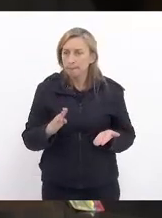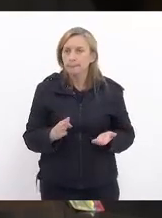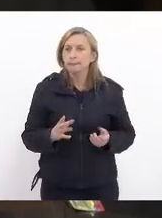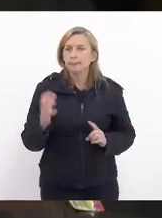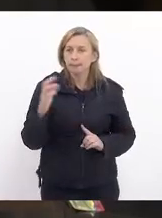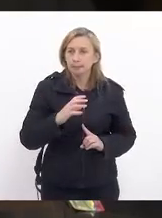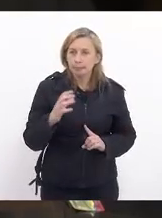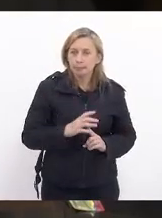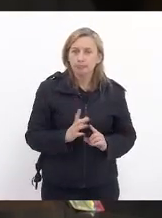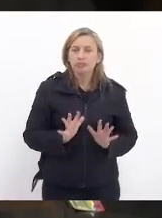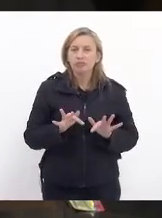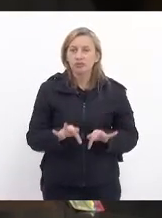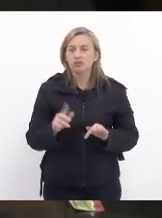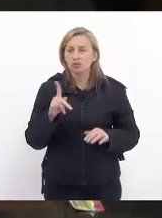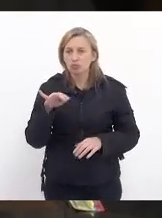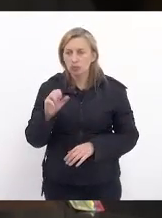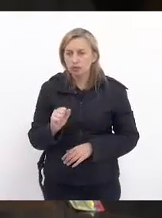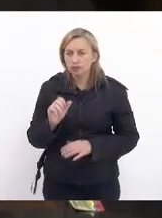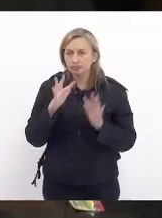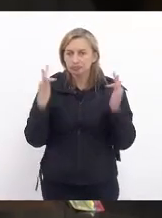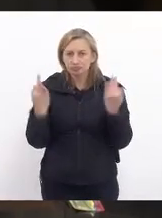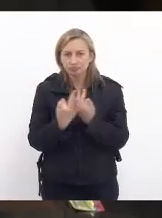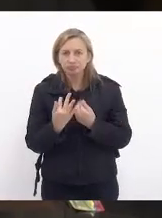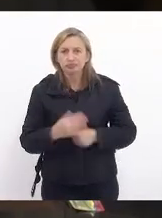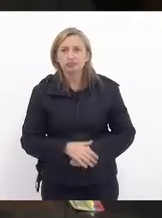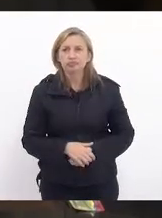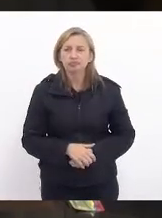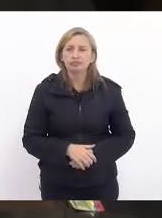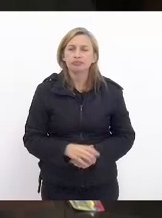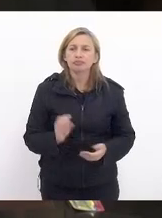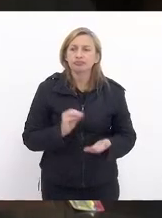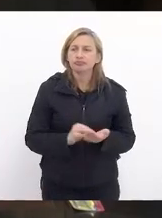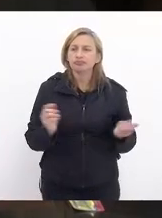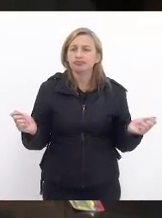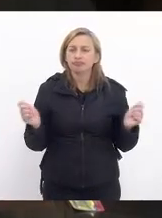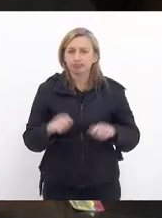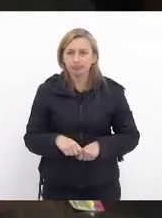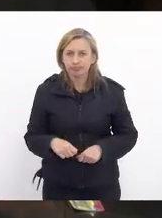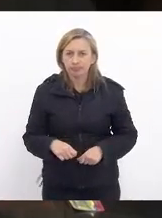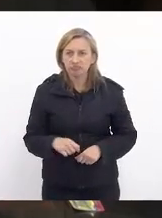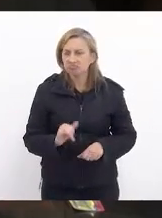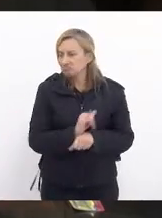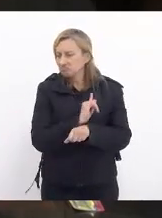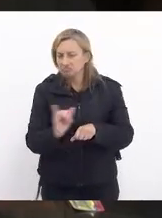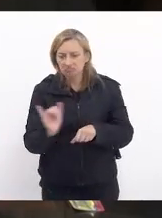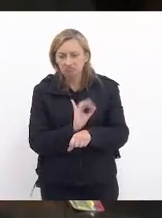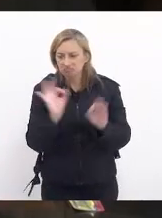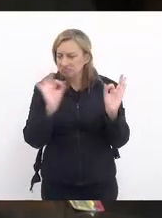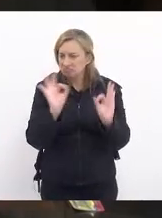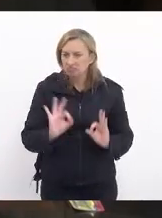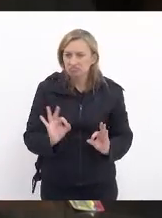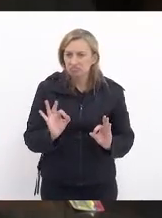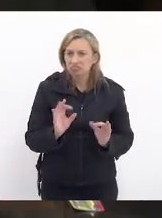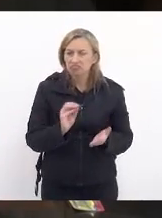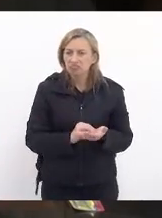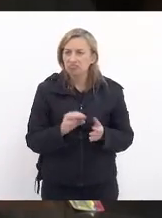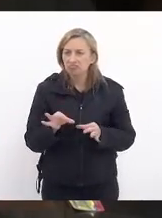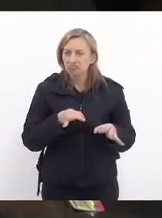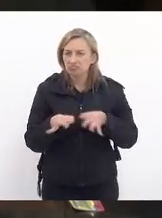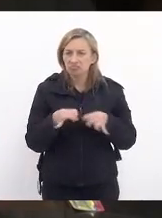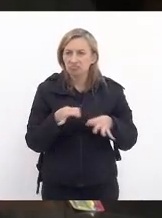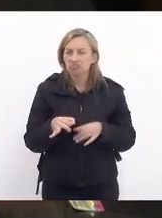supressão o fim do Bolsa Família a forma absolutamente incompetente sem planejamento desse preparada